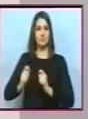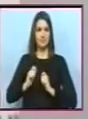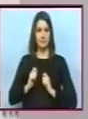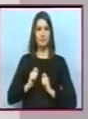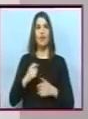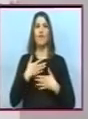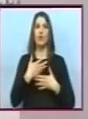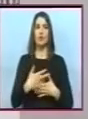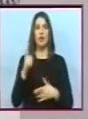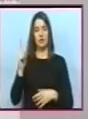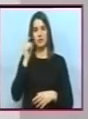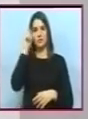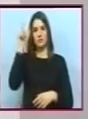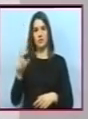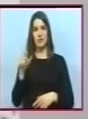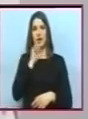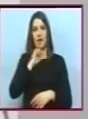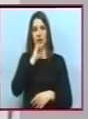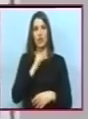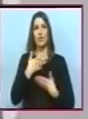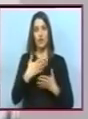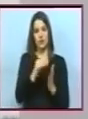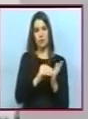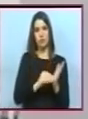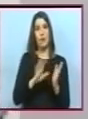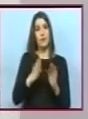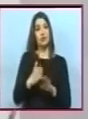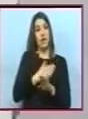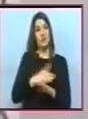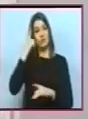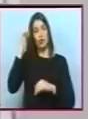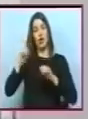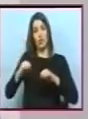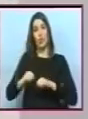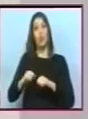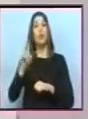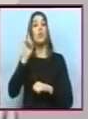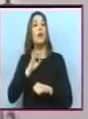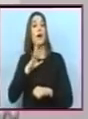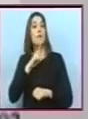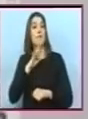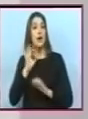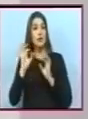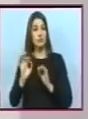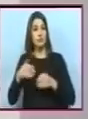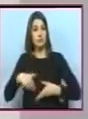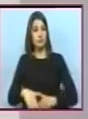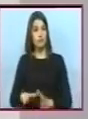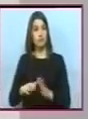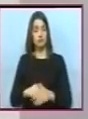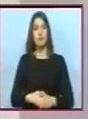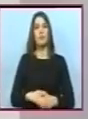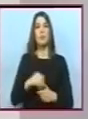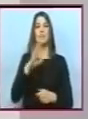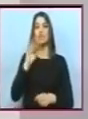pop estava expressa em testamento, mas foi preciso um acordo com Debbie Rowe, a mãe biológica dos dois filhos mais velhos de Michael.